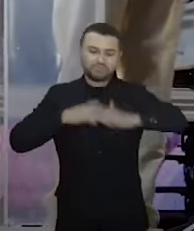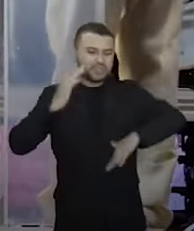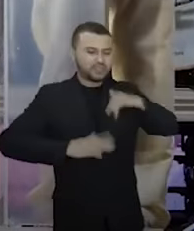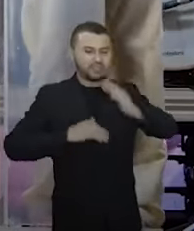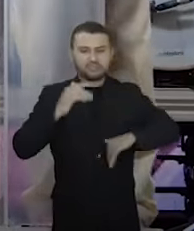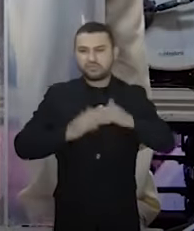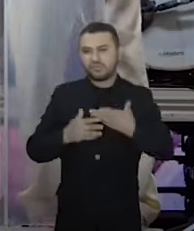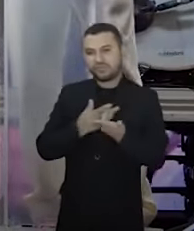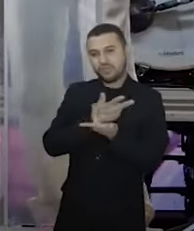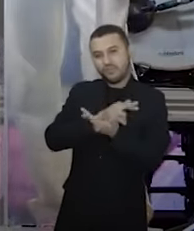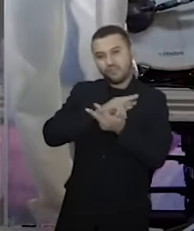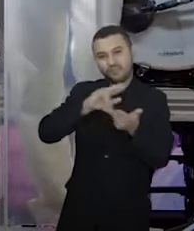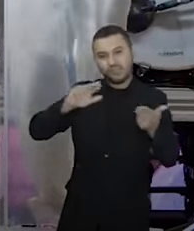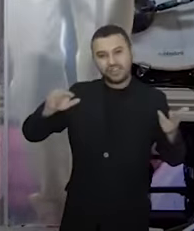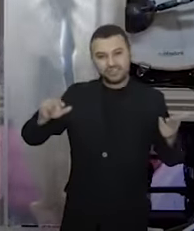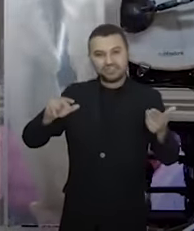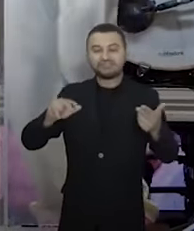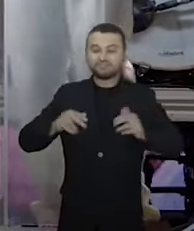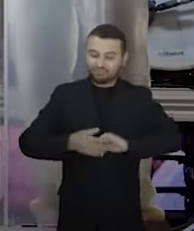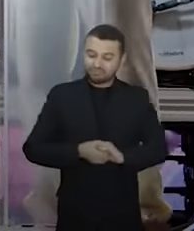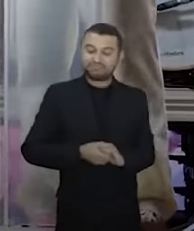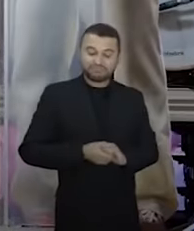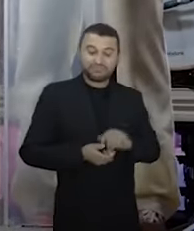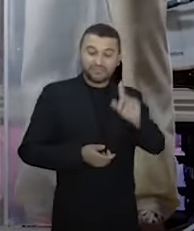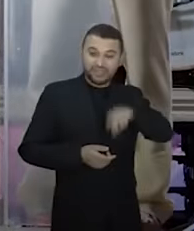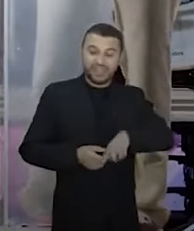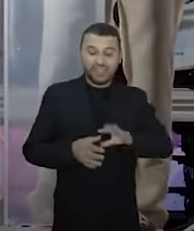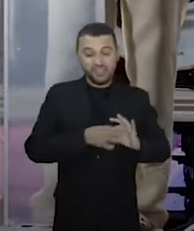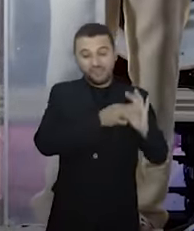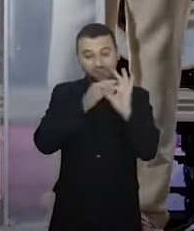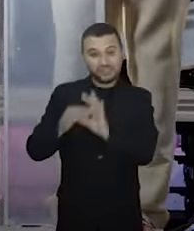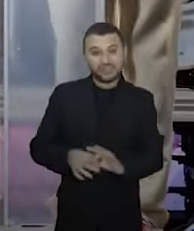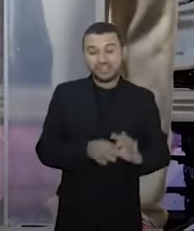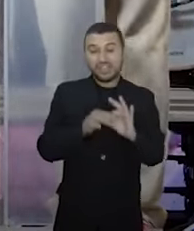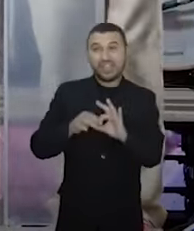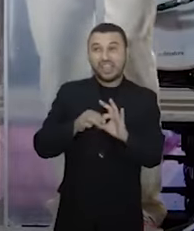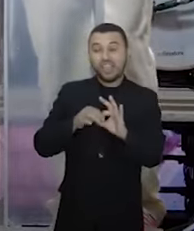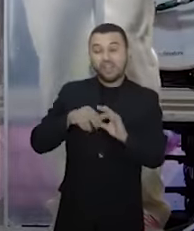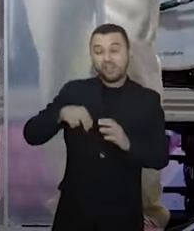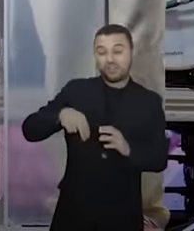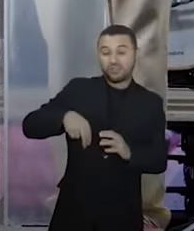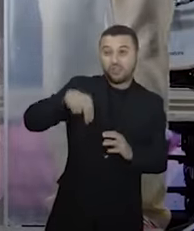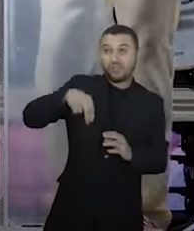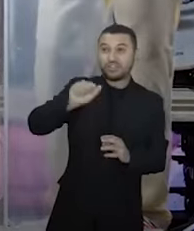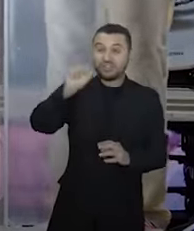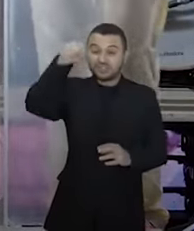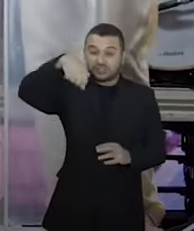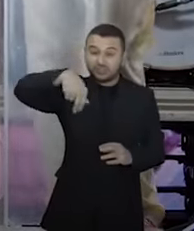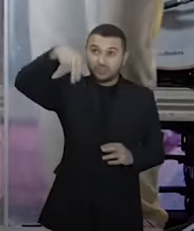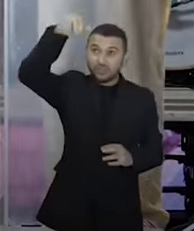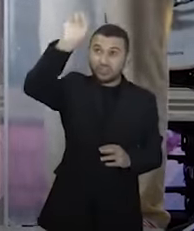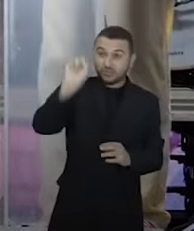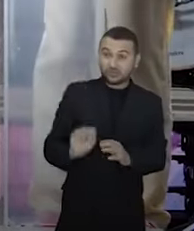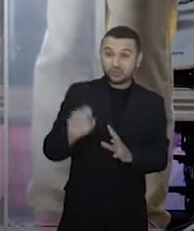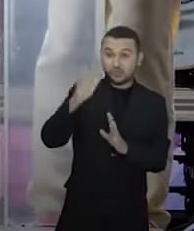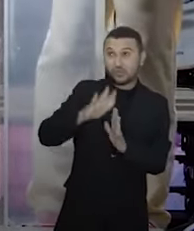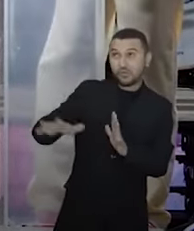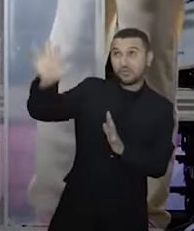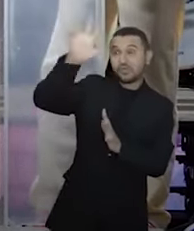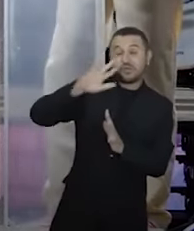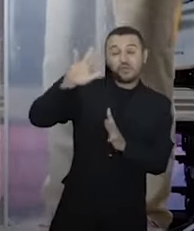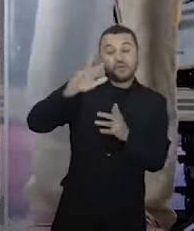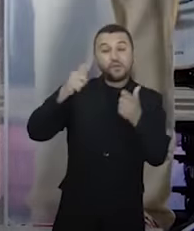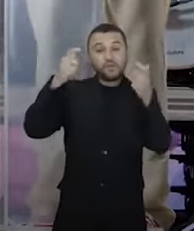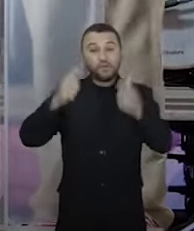empresário e forrozeiro, é Oiapoque e Chuí, é do Cerrado e do Pampa,